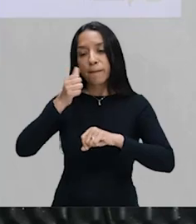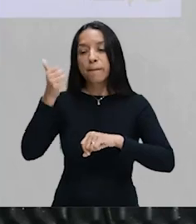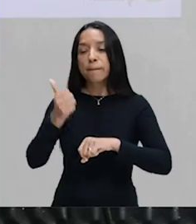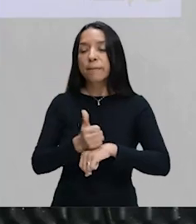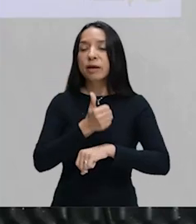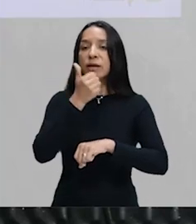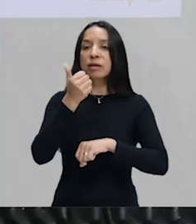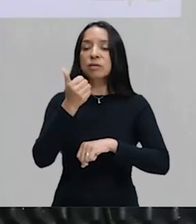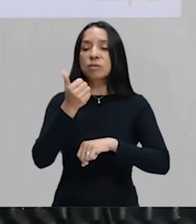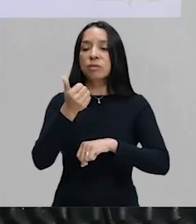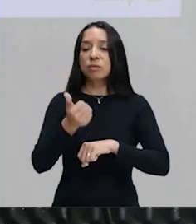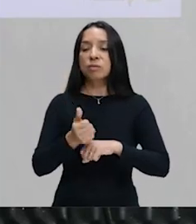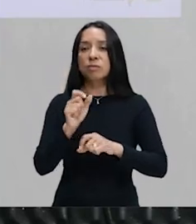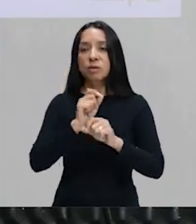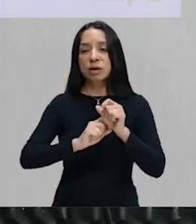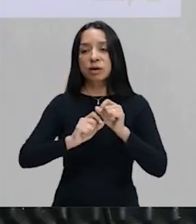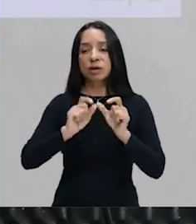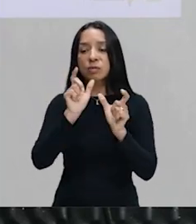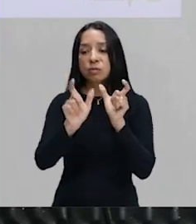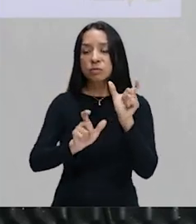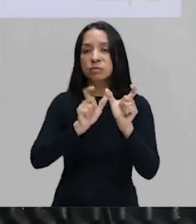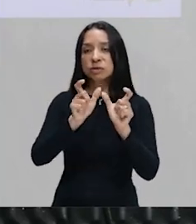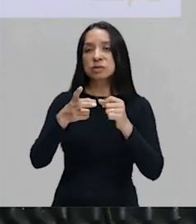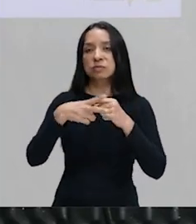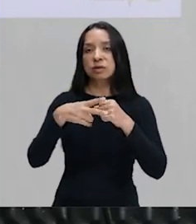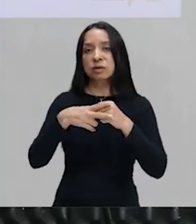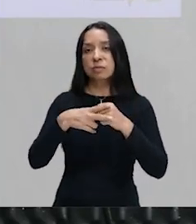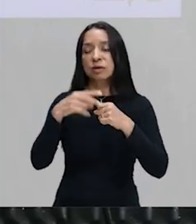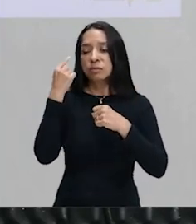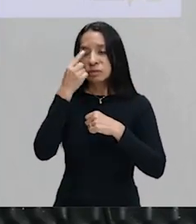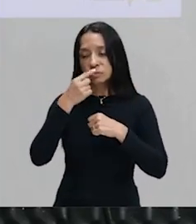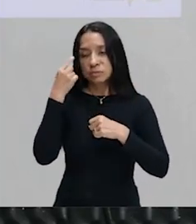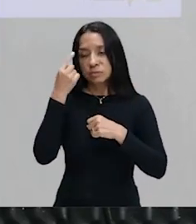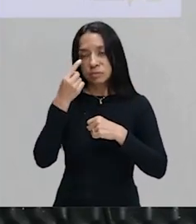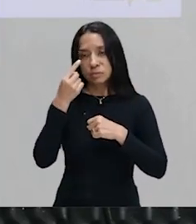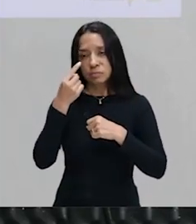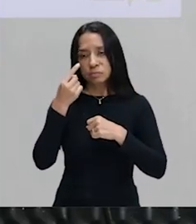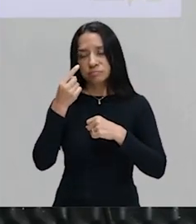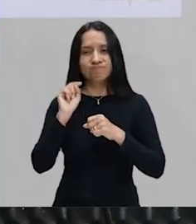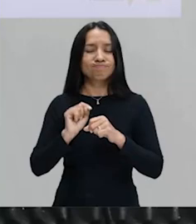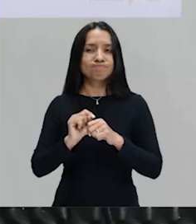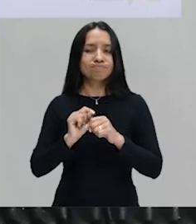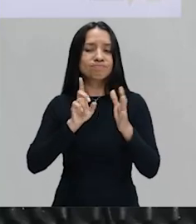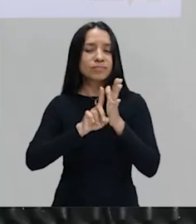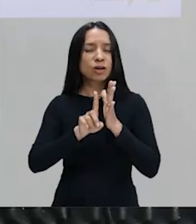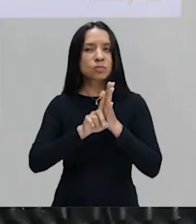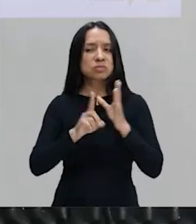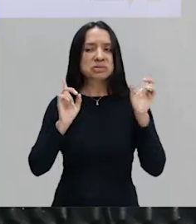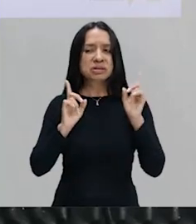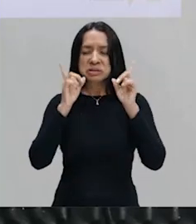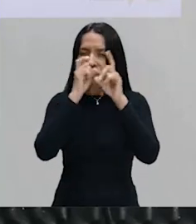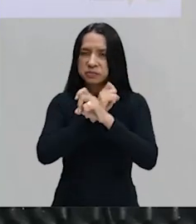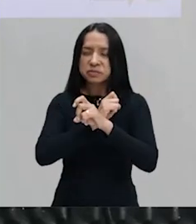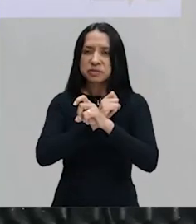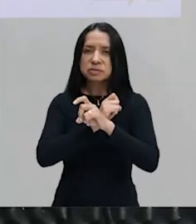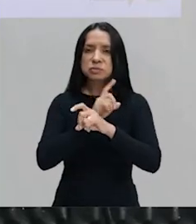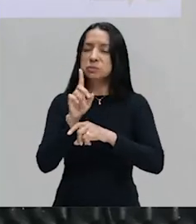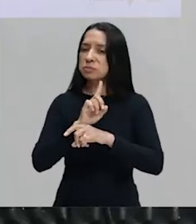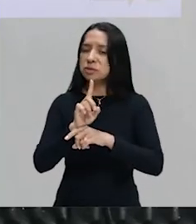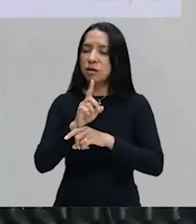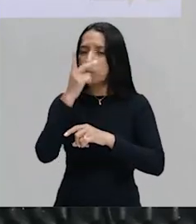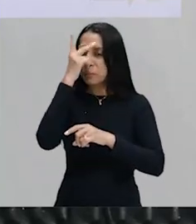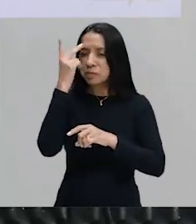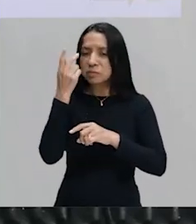melhor a conjugação verbal em espanhol, tá? É difícil? Ninguém disse que as coisas iam ser fáceis, né, gente?